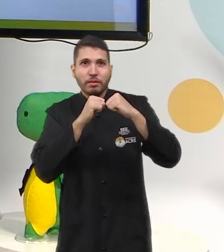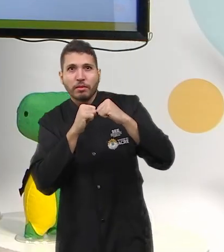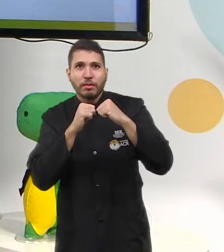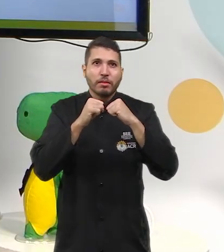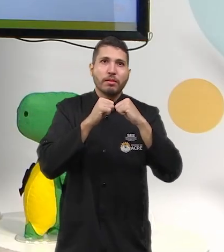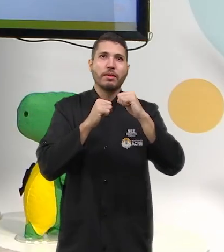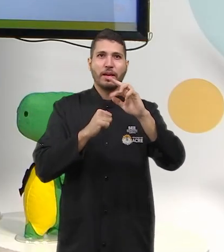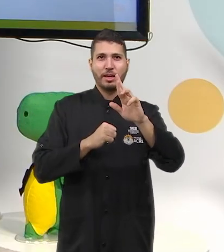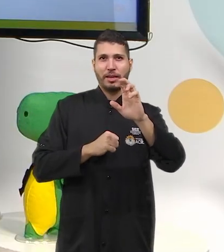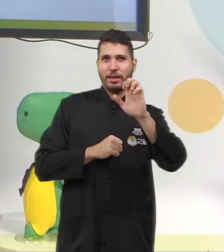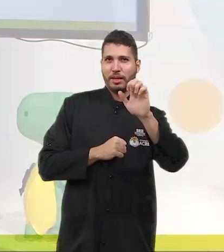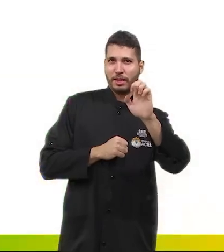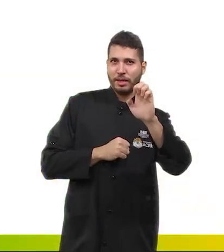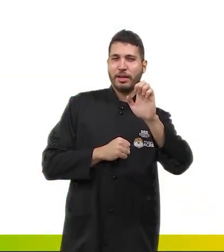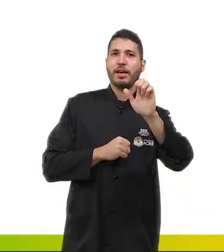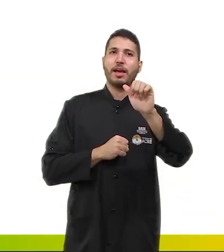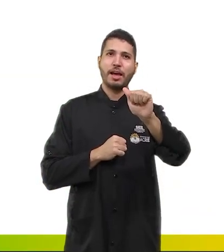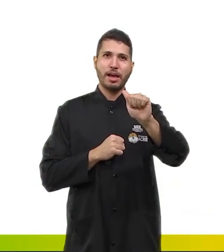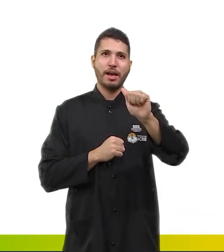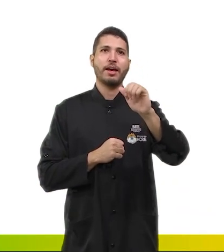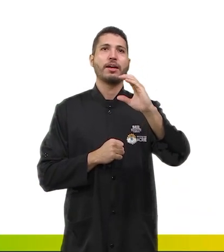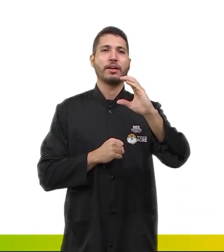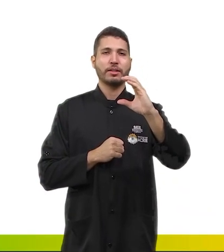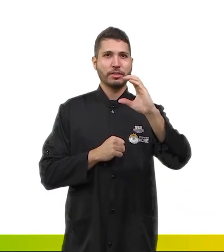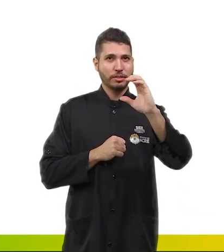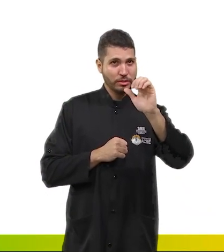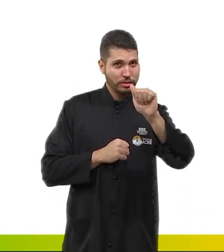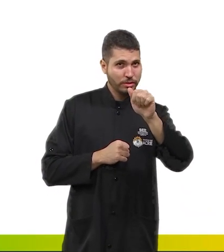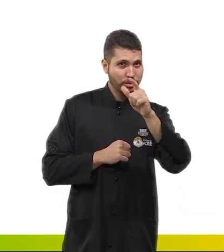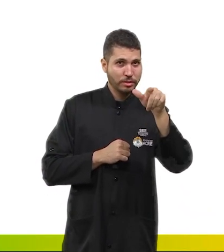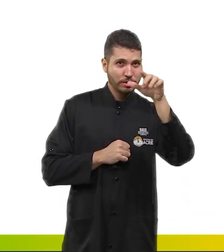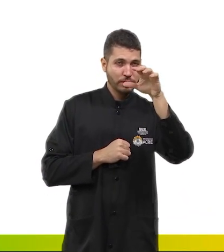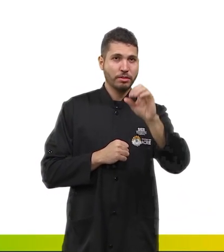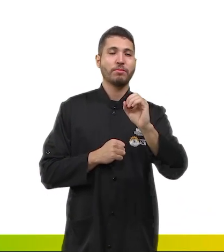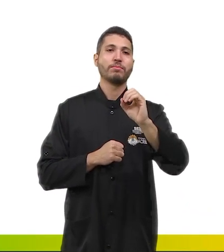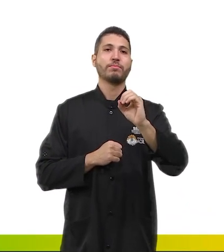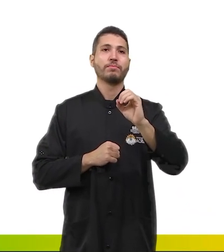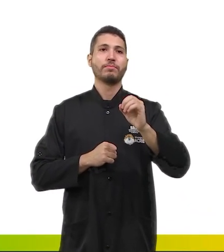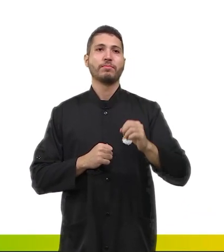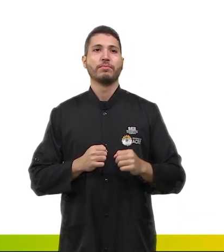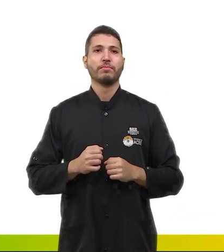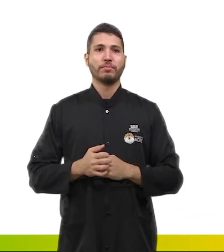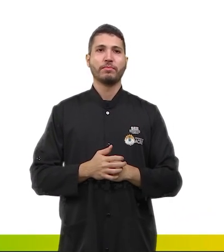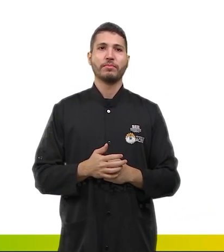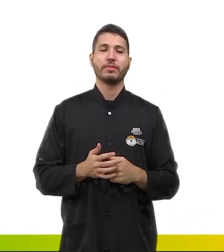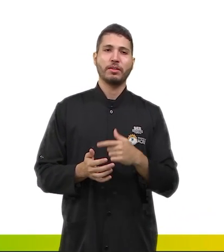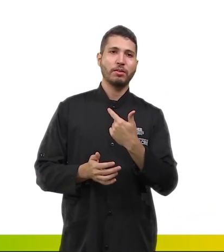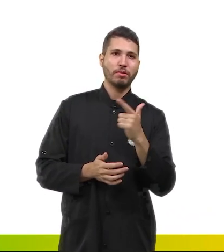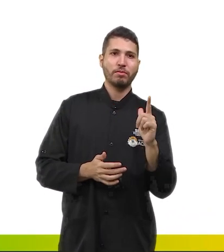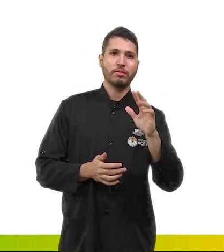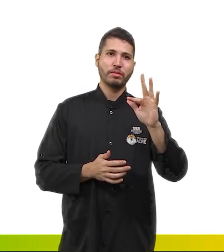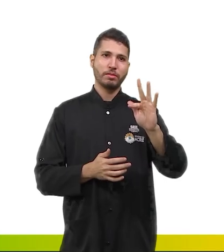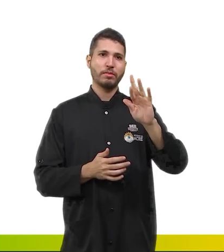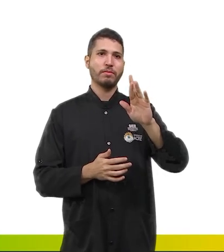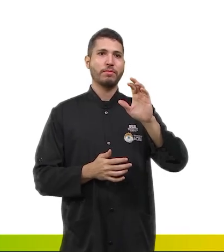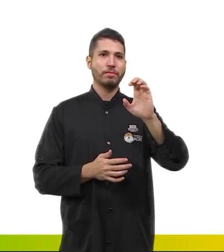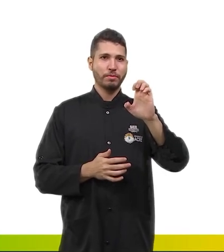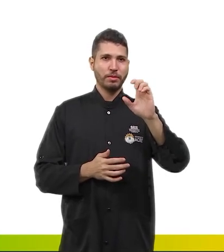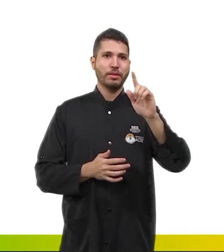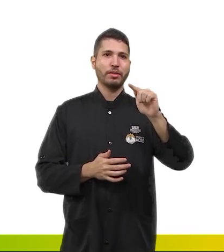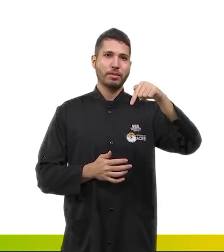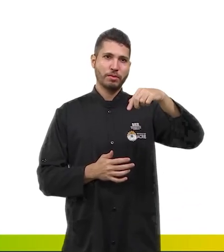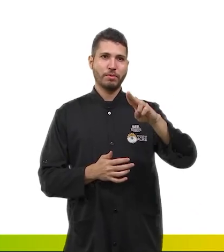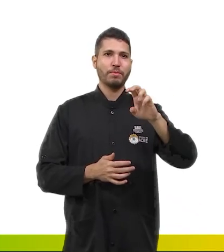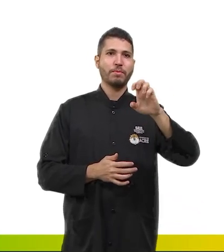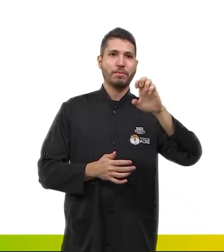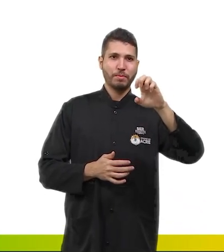ação, tá bom? Aqui, por fim, a velocidade de frequência, capacidade de realizar movimentos repetitivos,